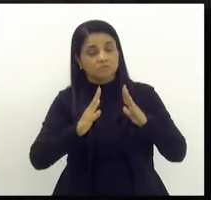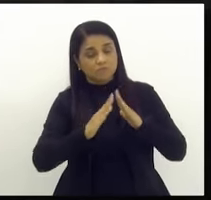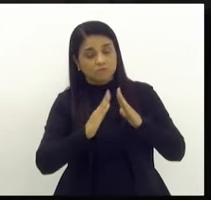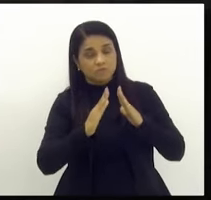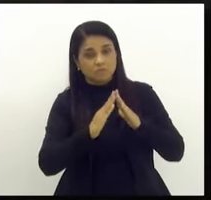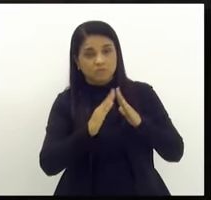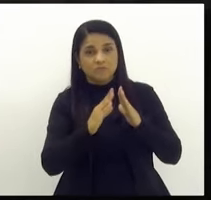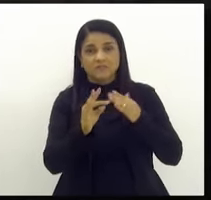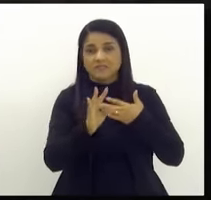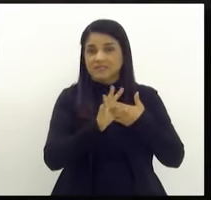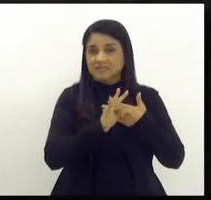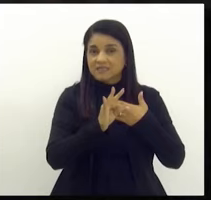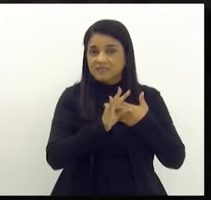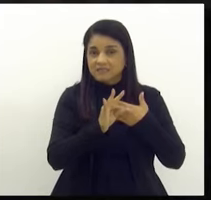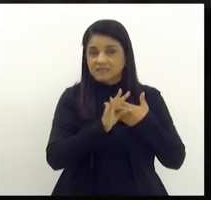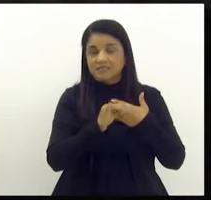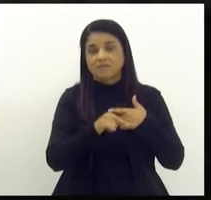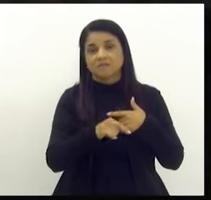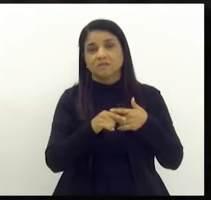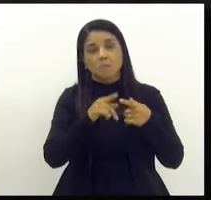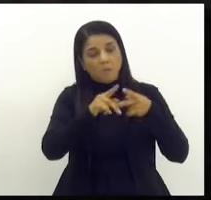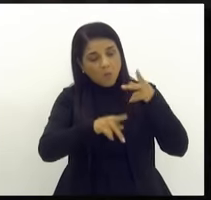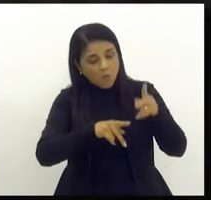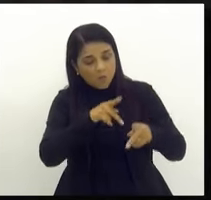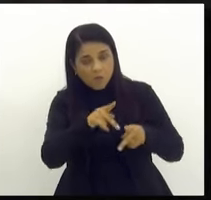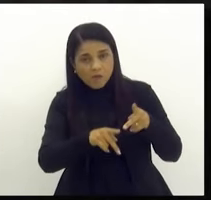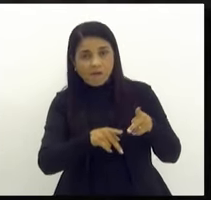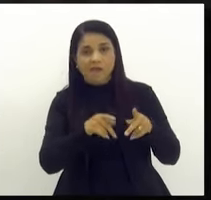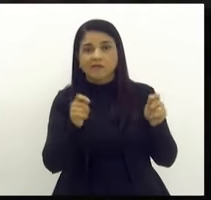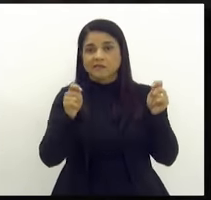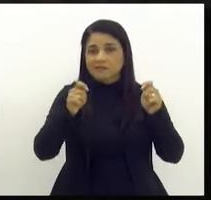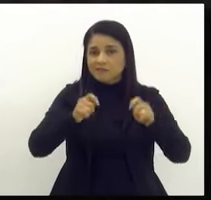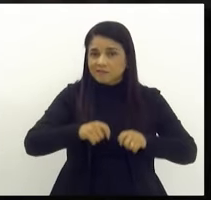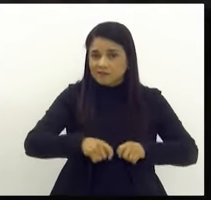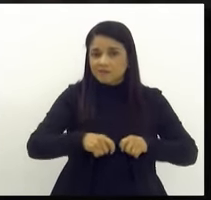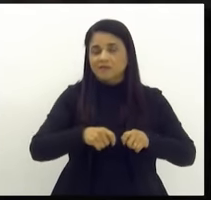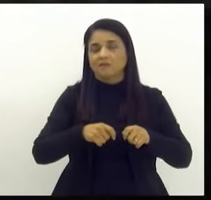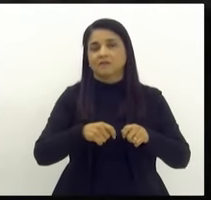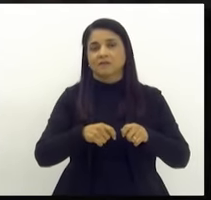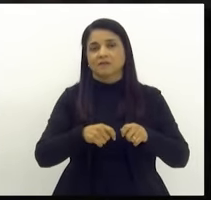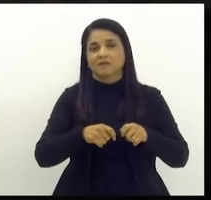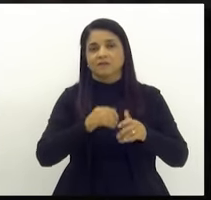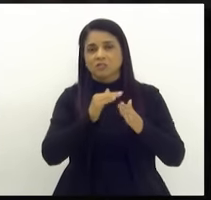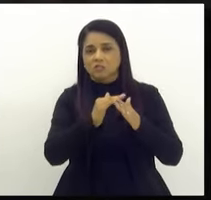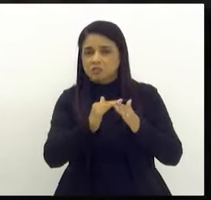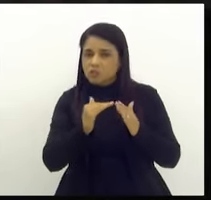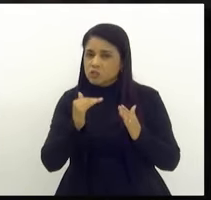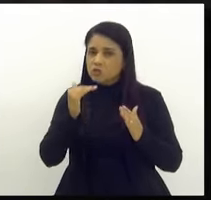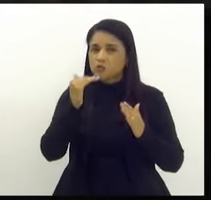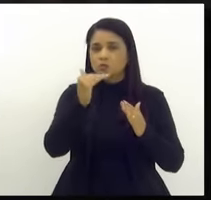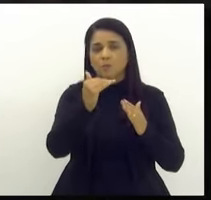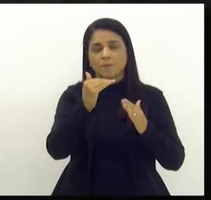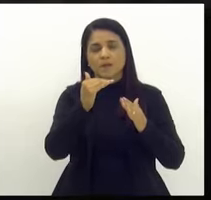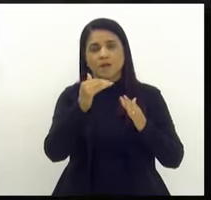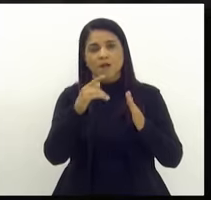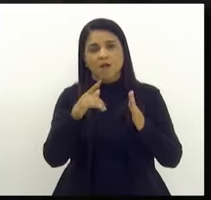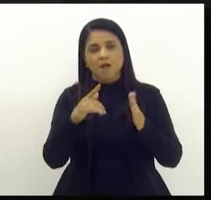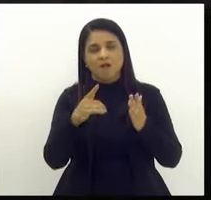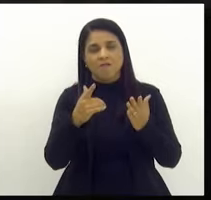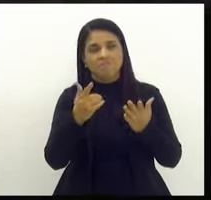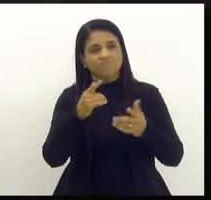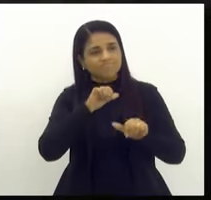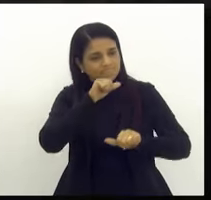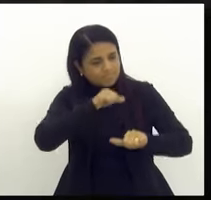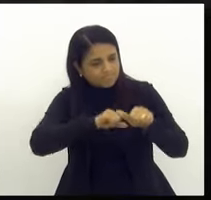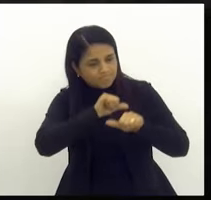populares que tem tem ali Inclusive a possibilidade de superar essa lógica de cerca